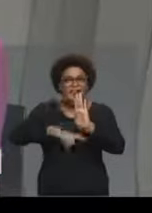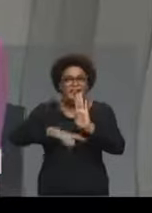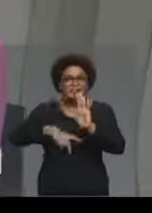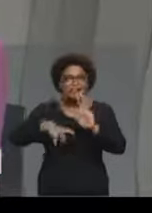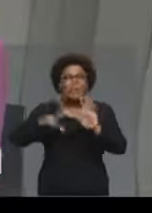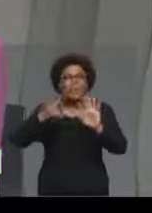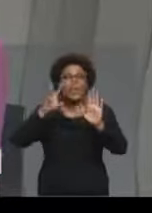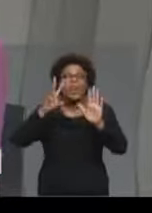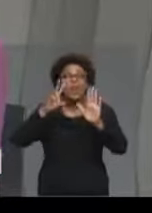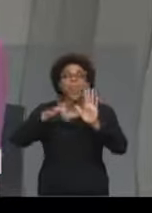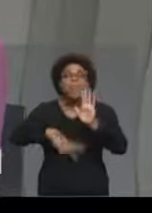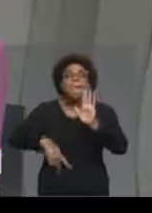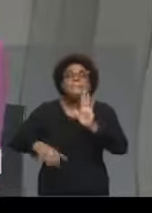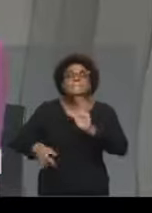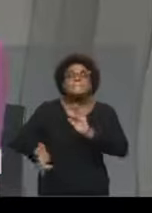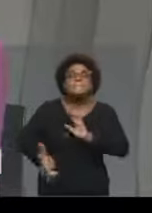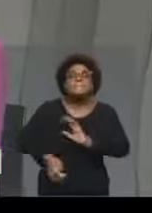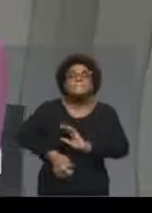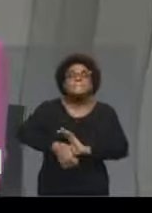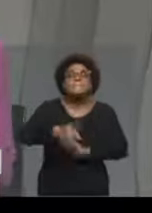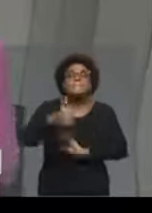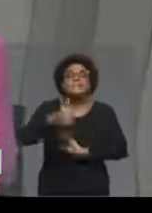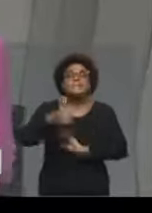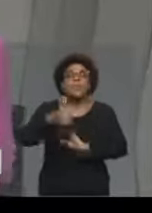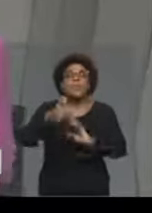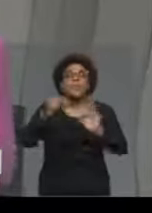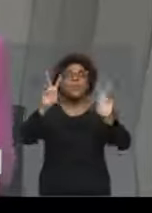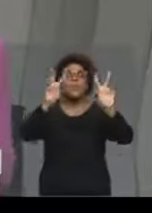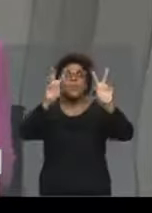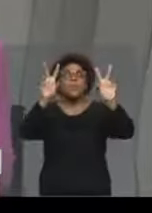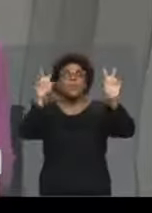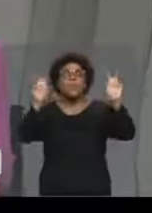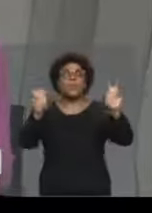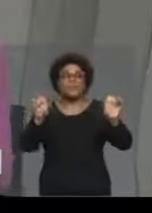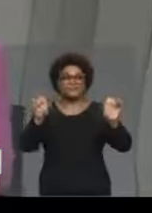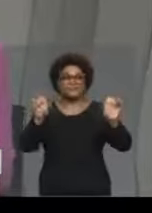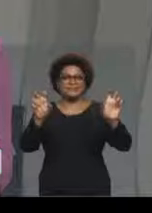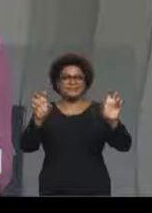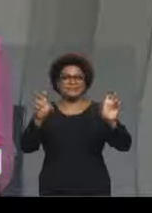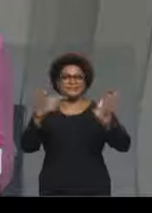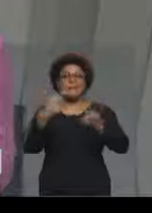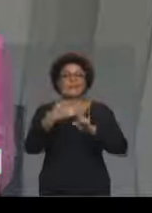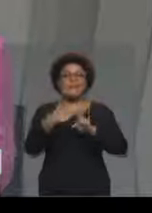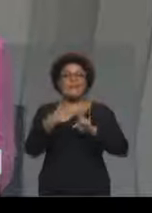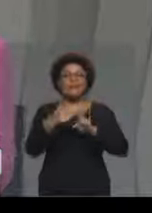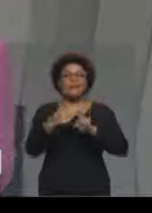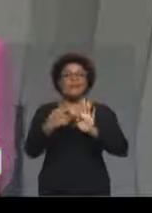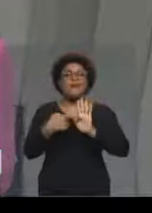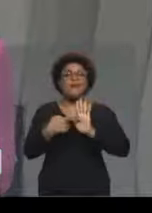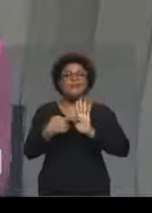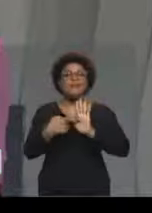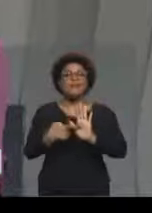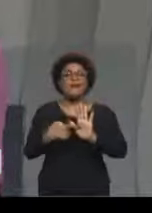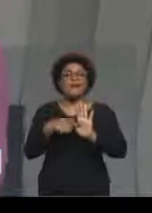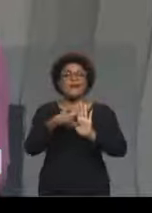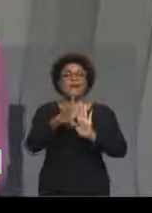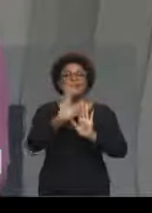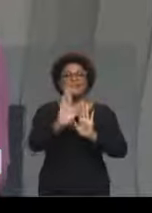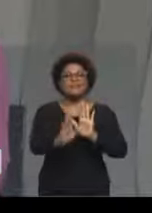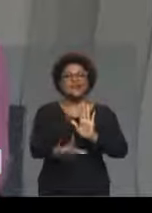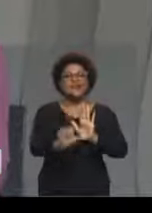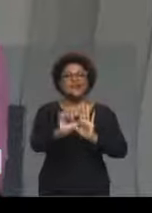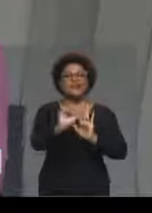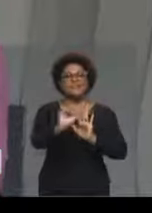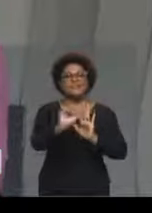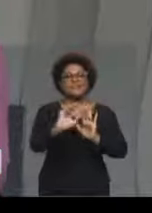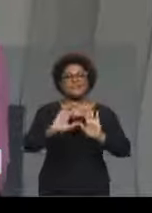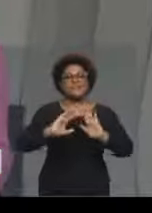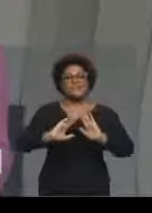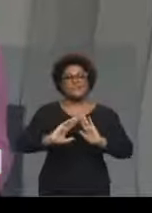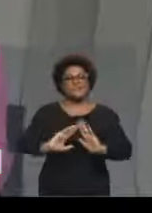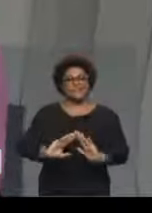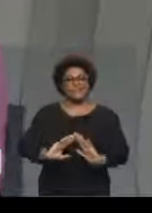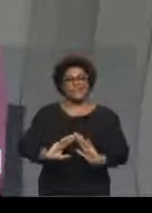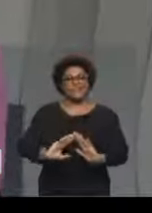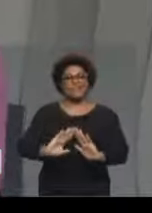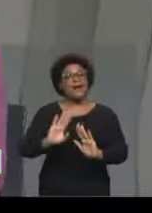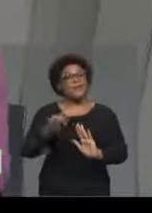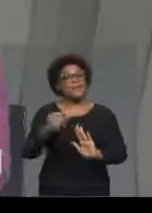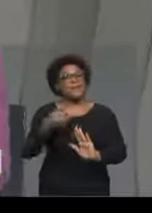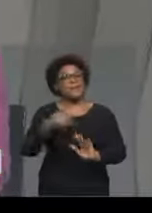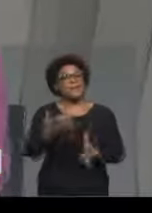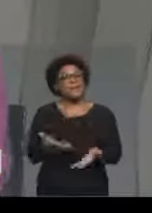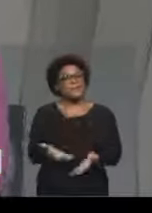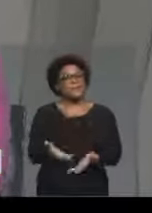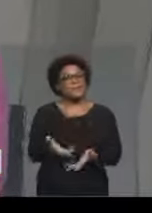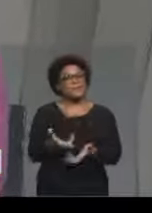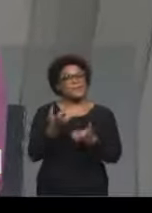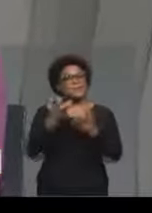Porque quando você lê o enunciado e sabe o que está pedindo, você já lê o texto com um outro olhar, né, professora? Então, isso é